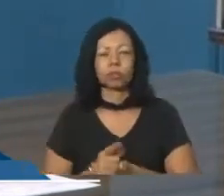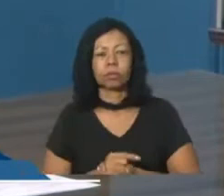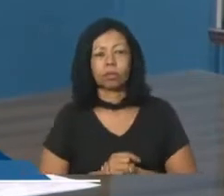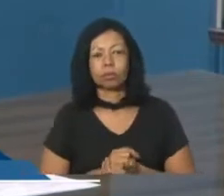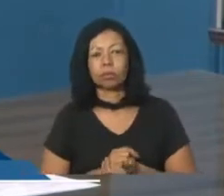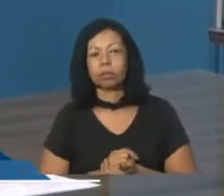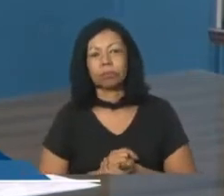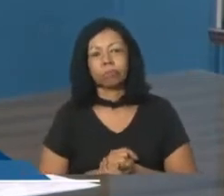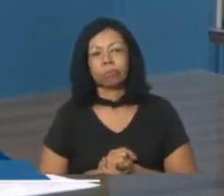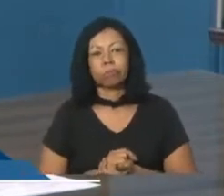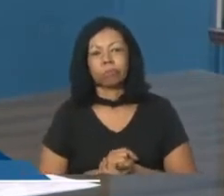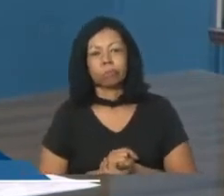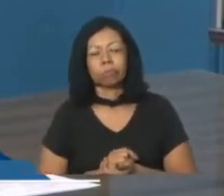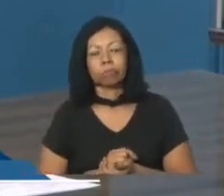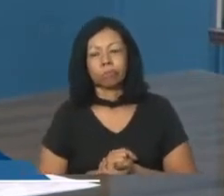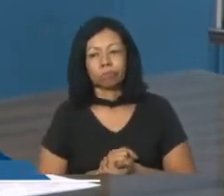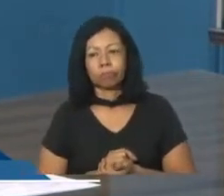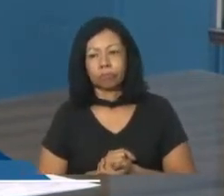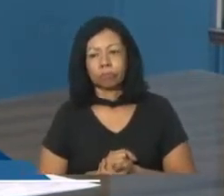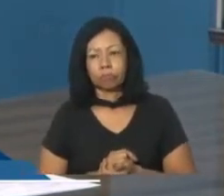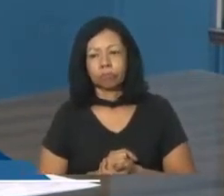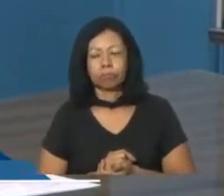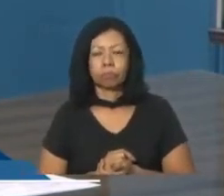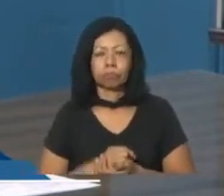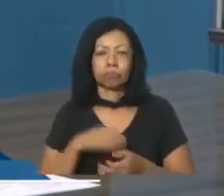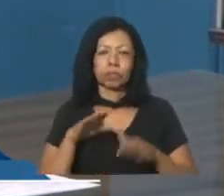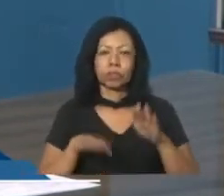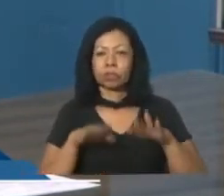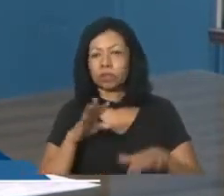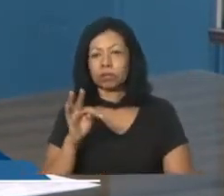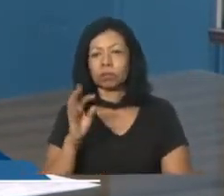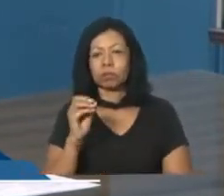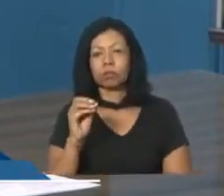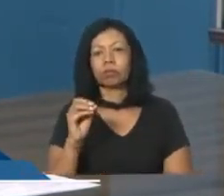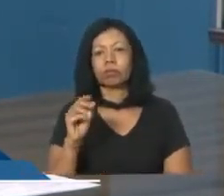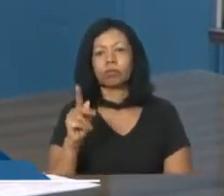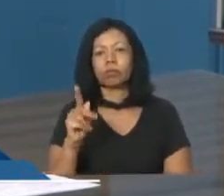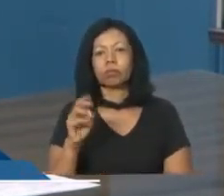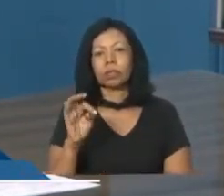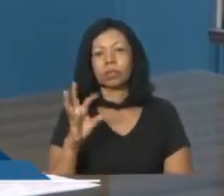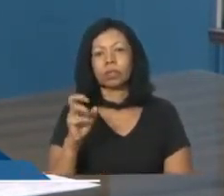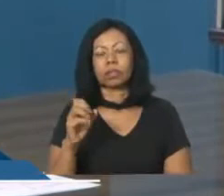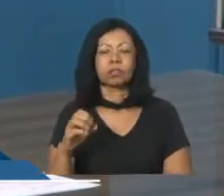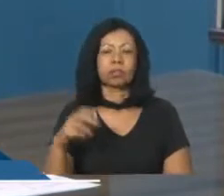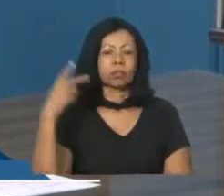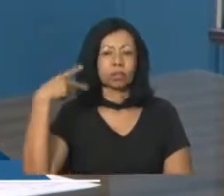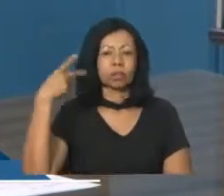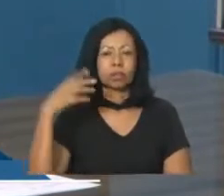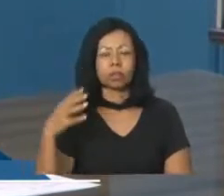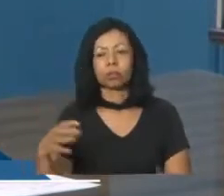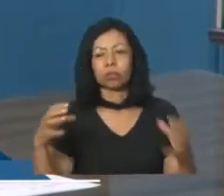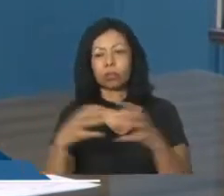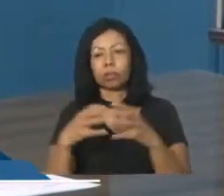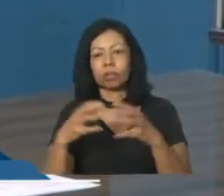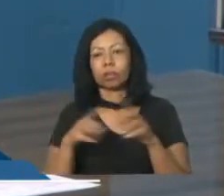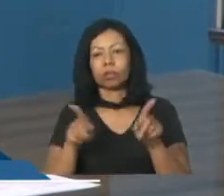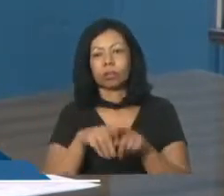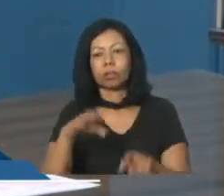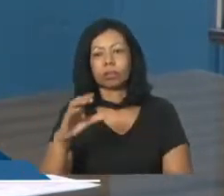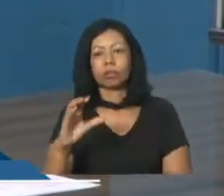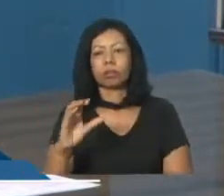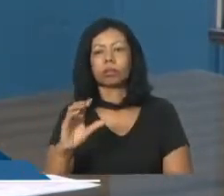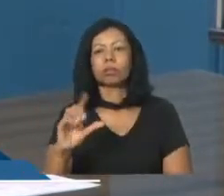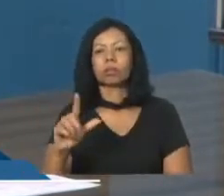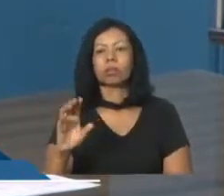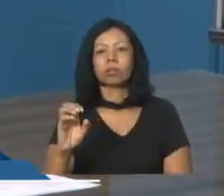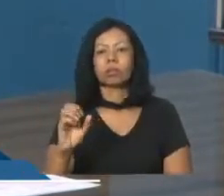Né? Assim, quem sabe aqui o Topete é vereador da comunidade, assim como o próprio Kleber. Alguns hoje